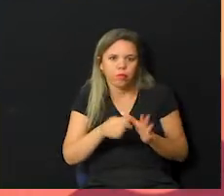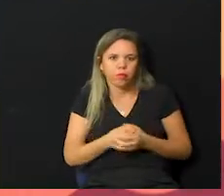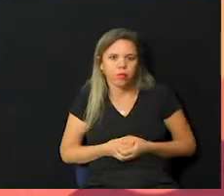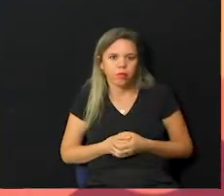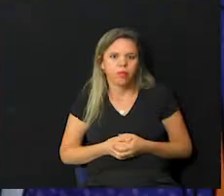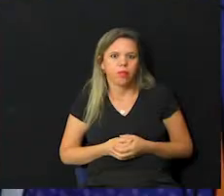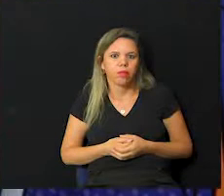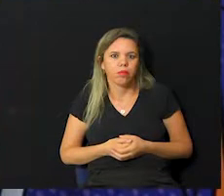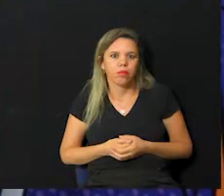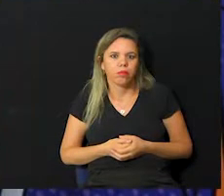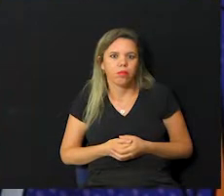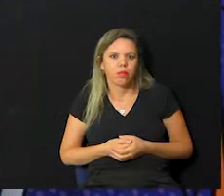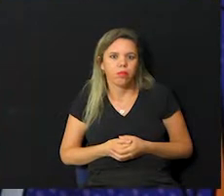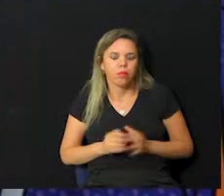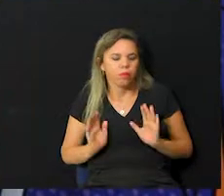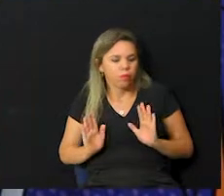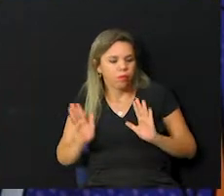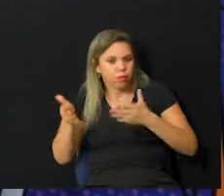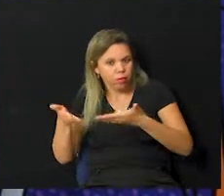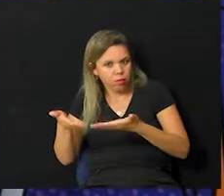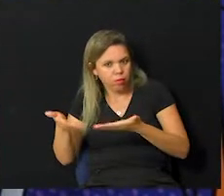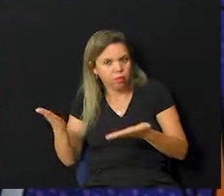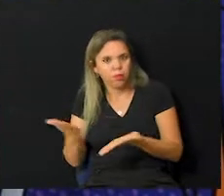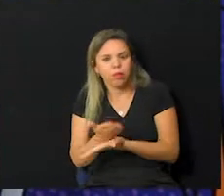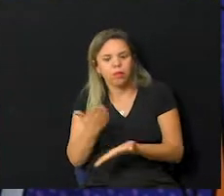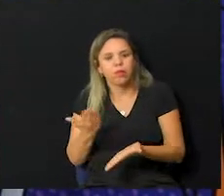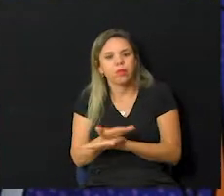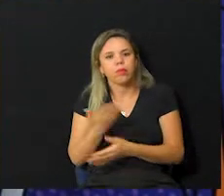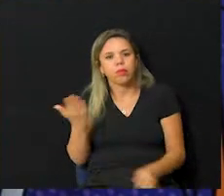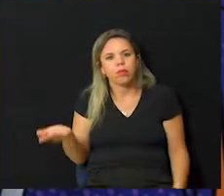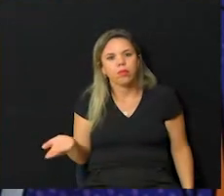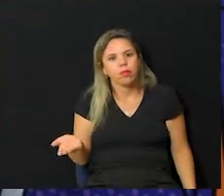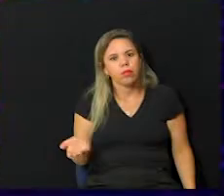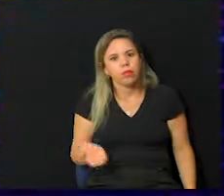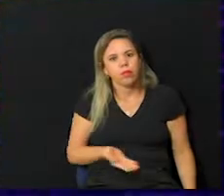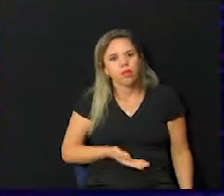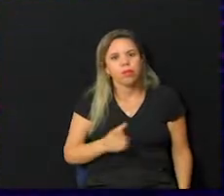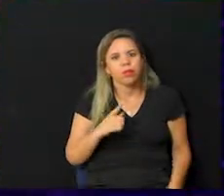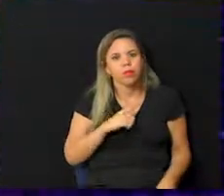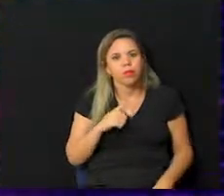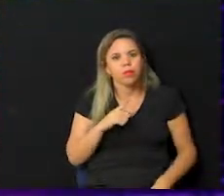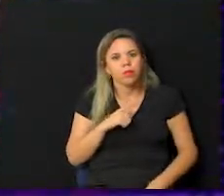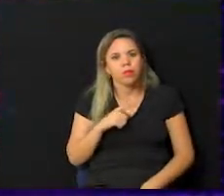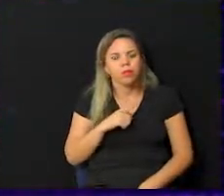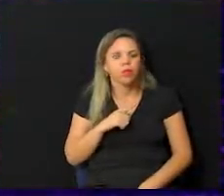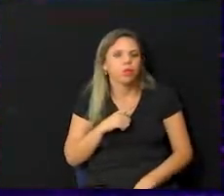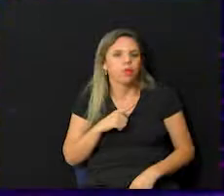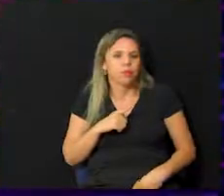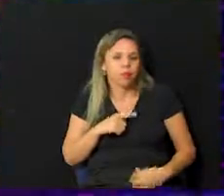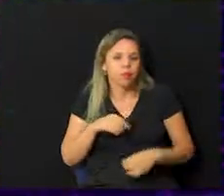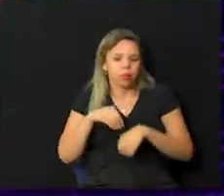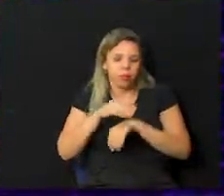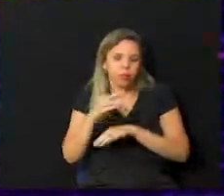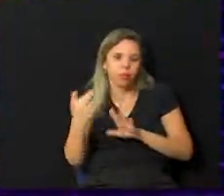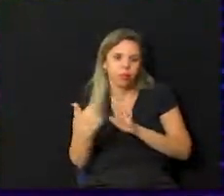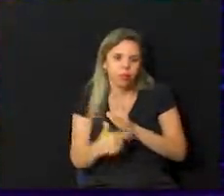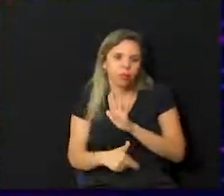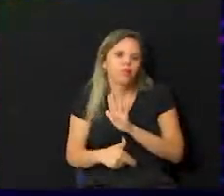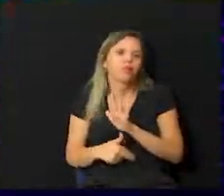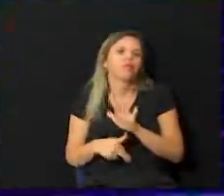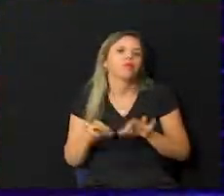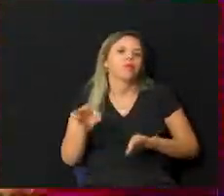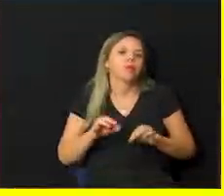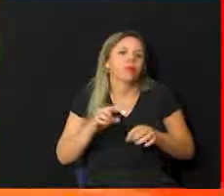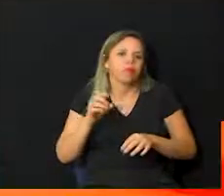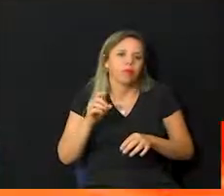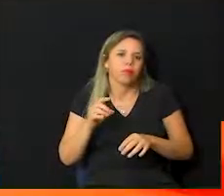essa. Não. E o foco do livro, ele não é, assim, ele tem uma indicativa no livro, né? De